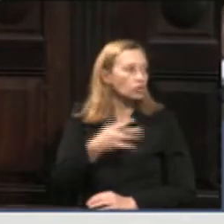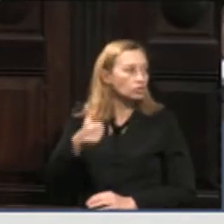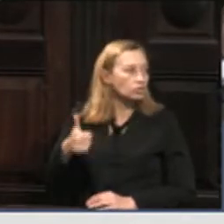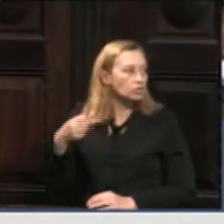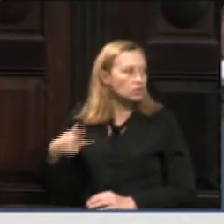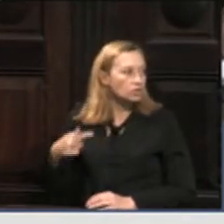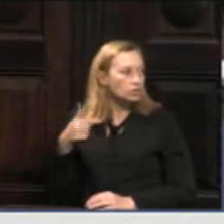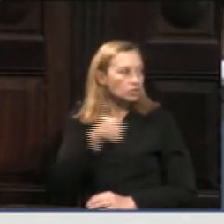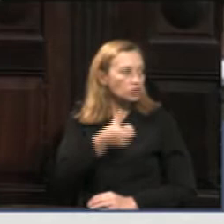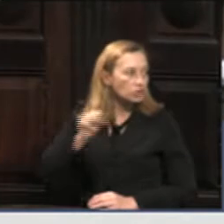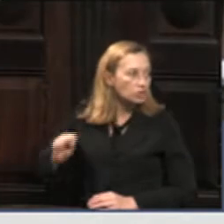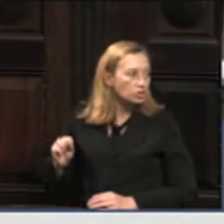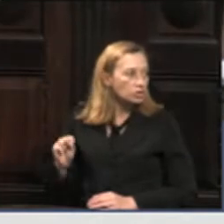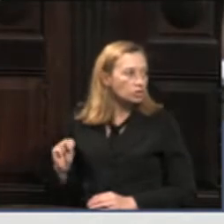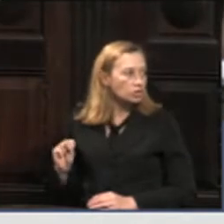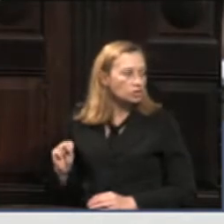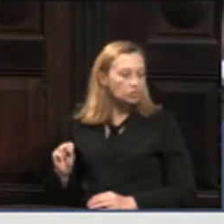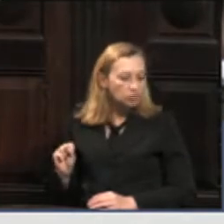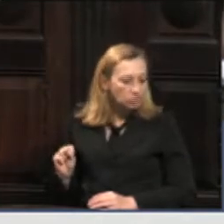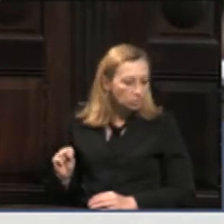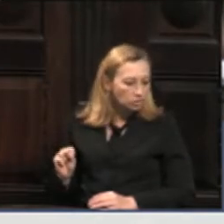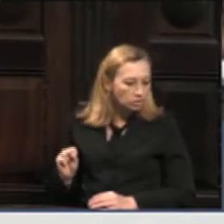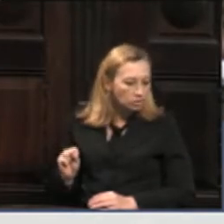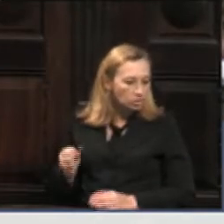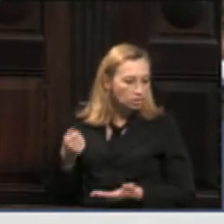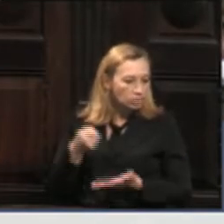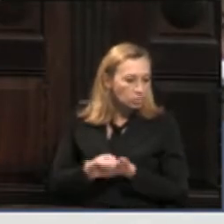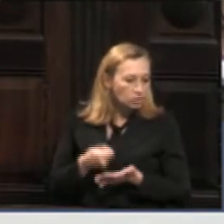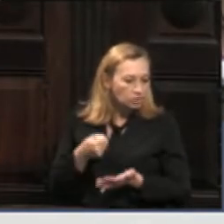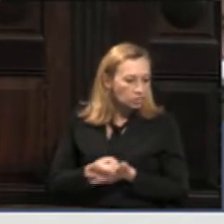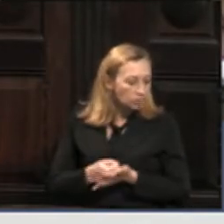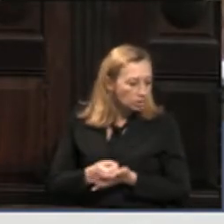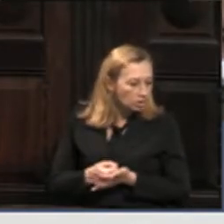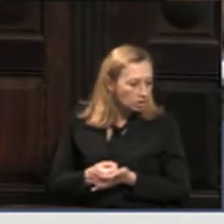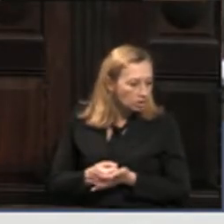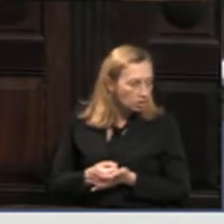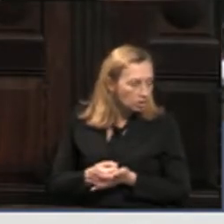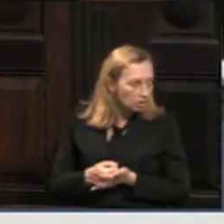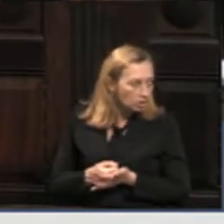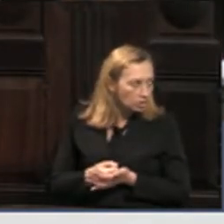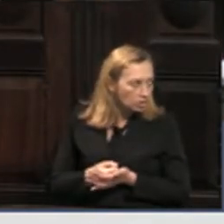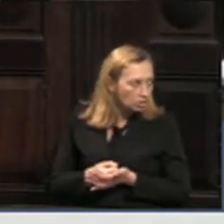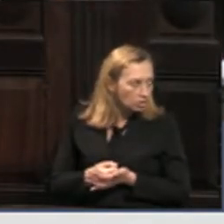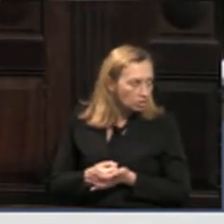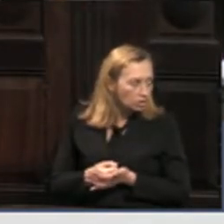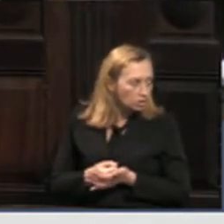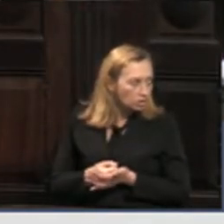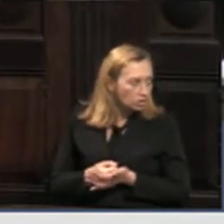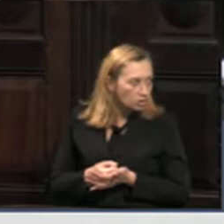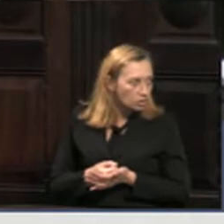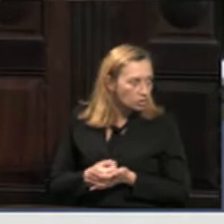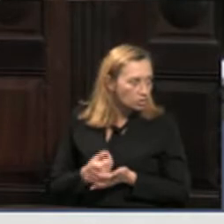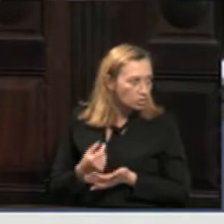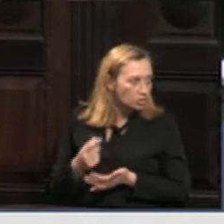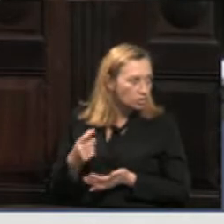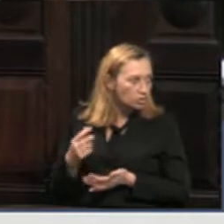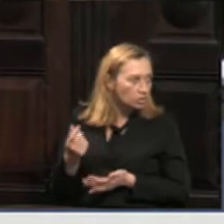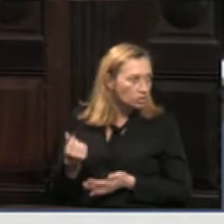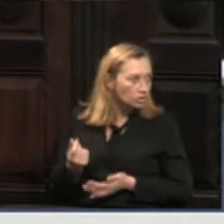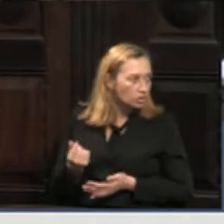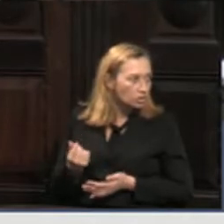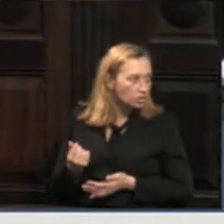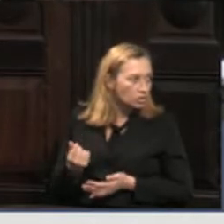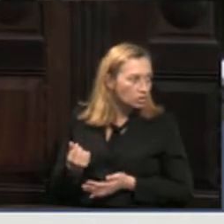de 2018, que dispõe sobre a obrigatoriedade de informação sobre a porcentagem da taxa de serviço ou